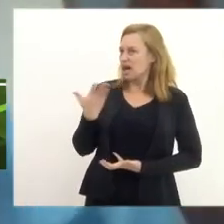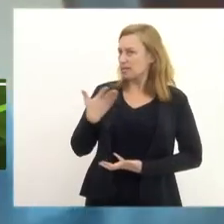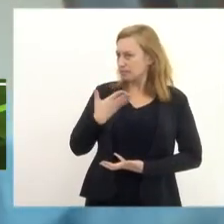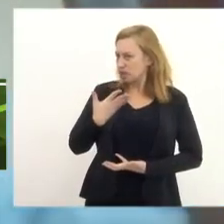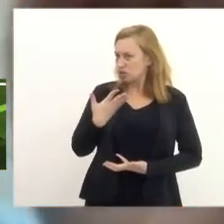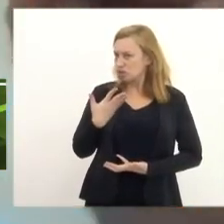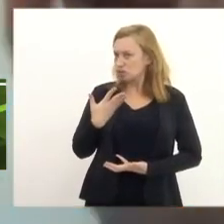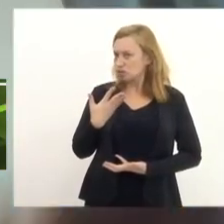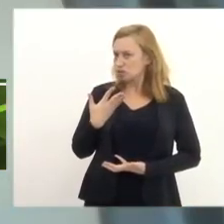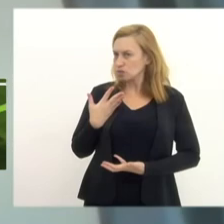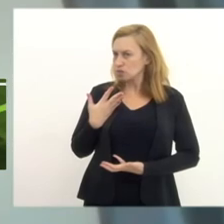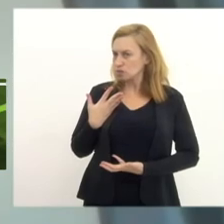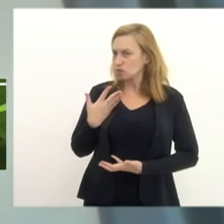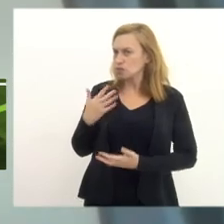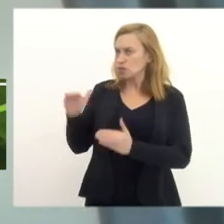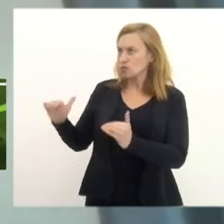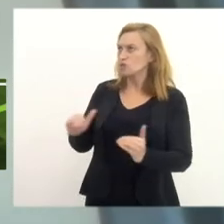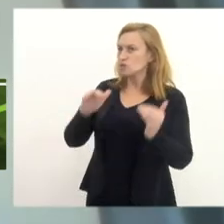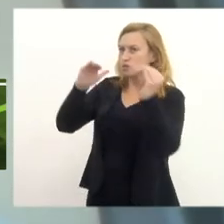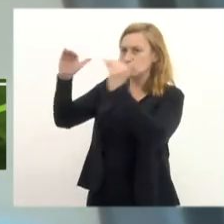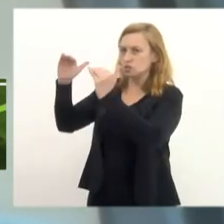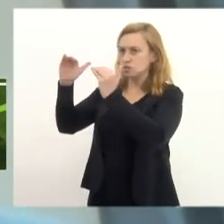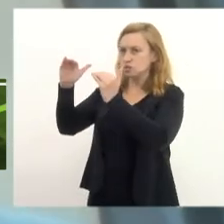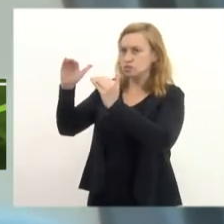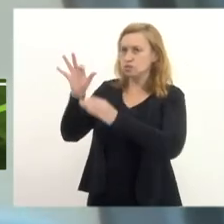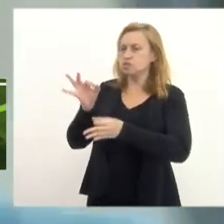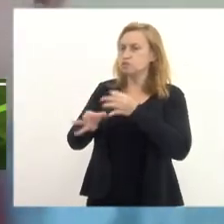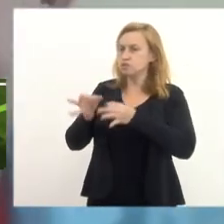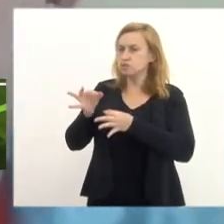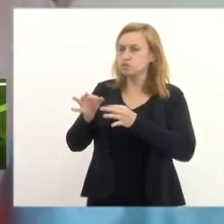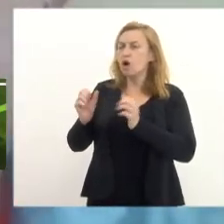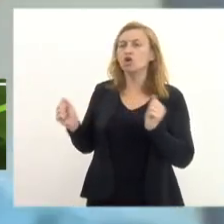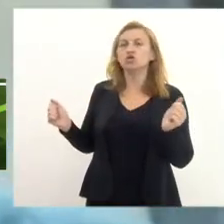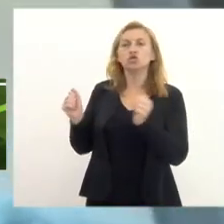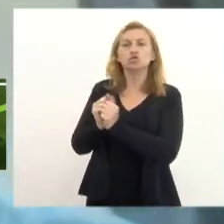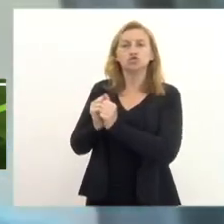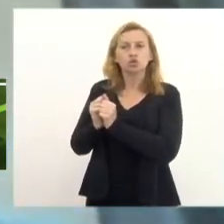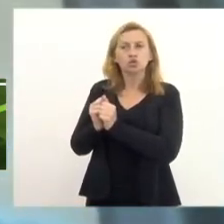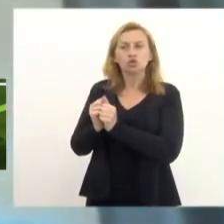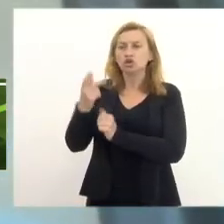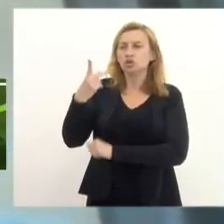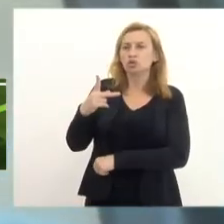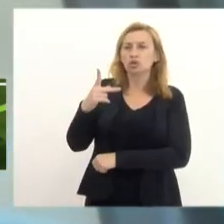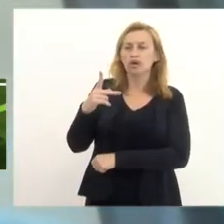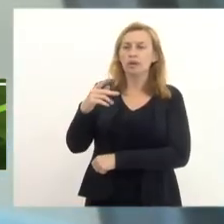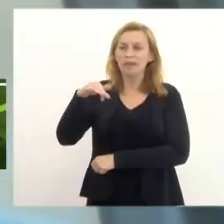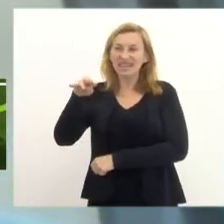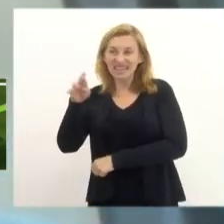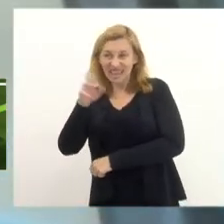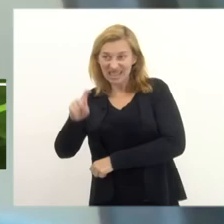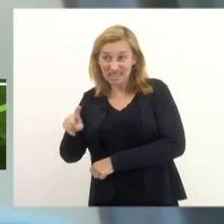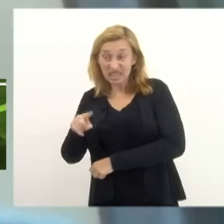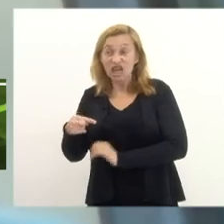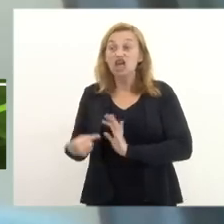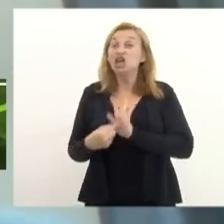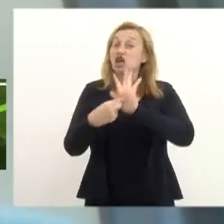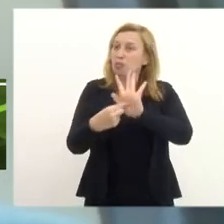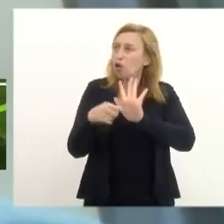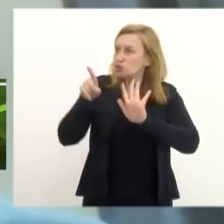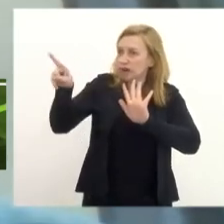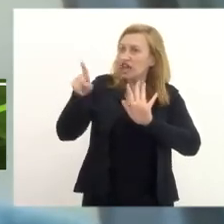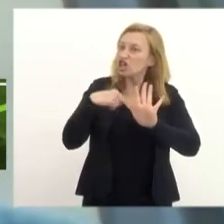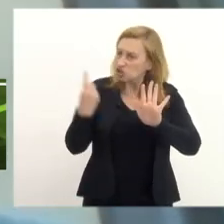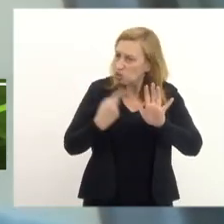colegas embaixadores do Brasil, junto às suas matrizes, que mostrem para eles que nós